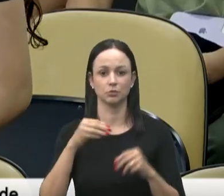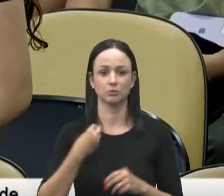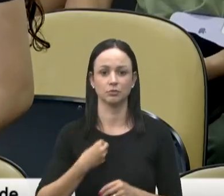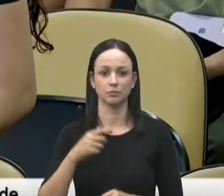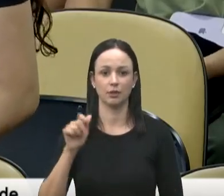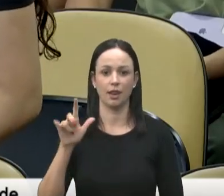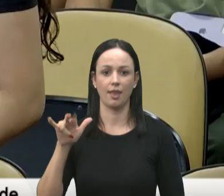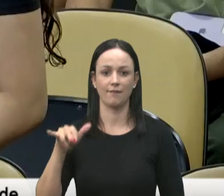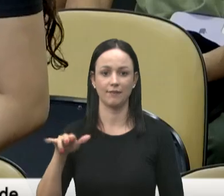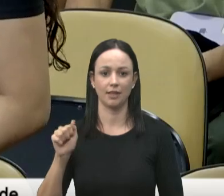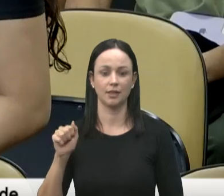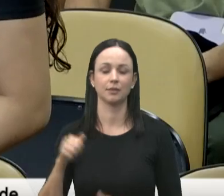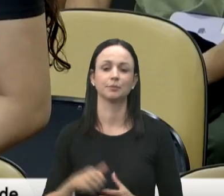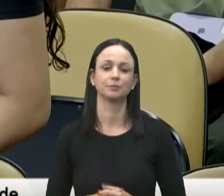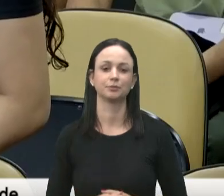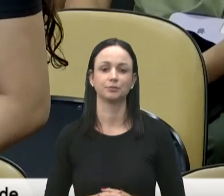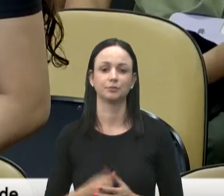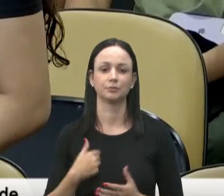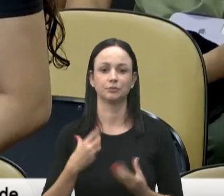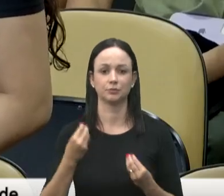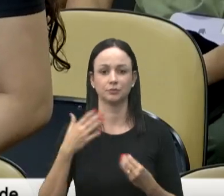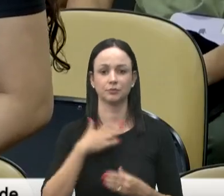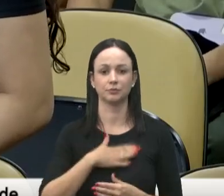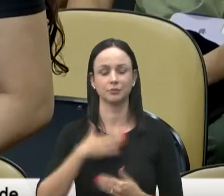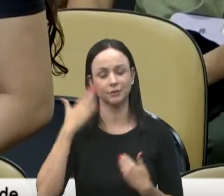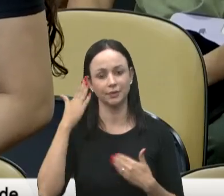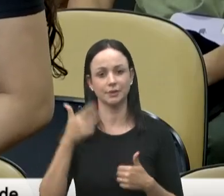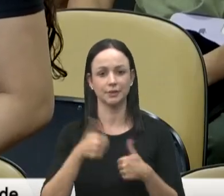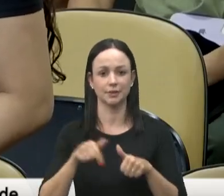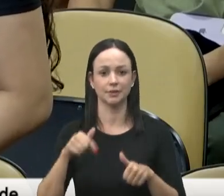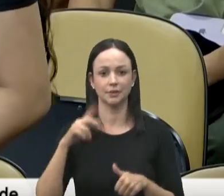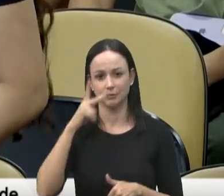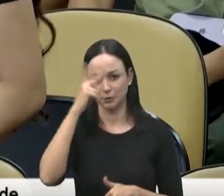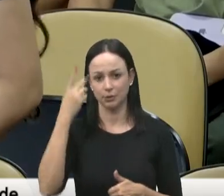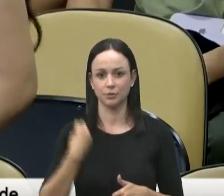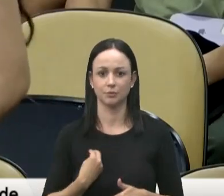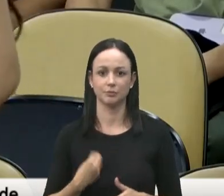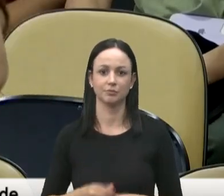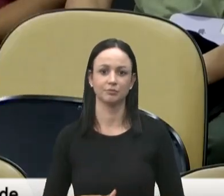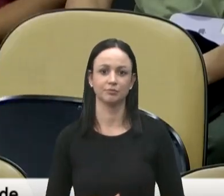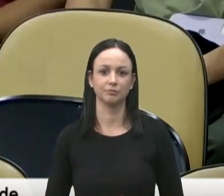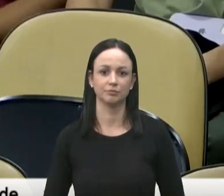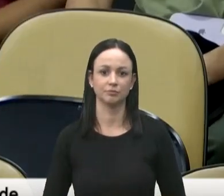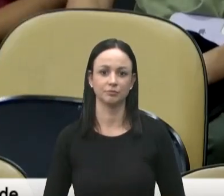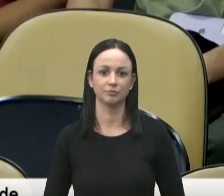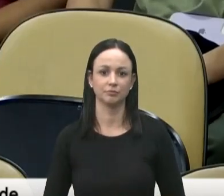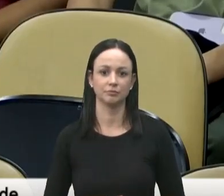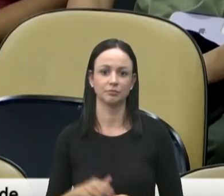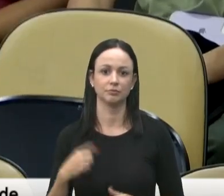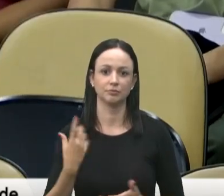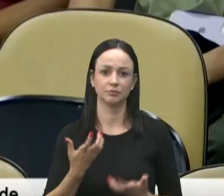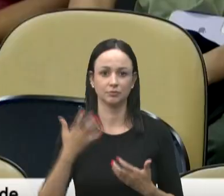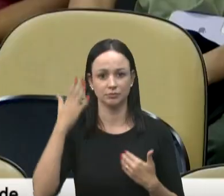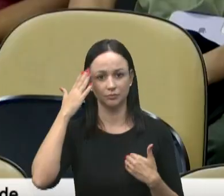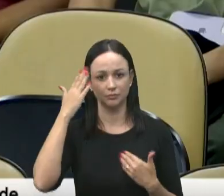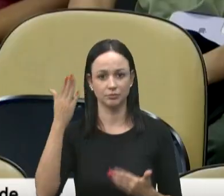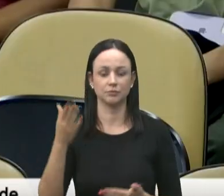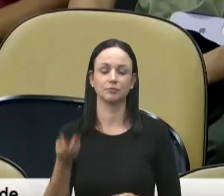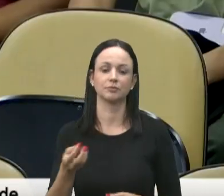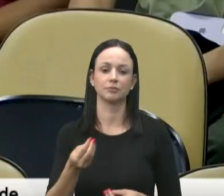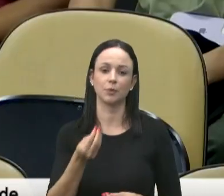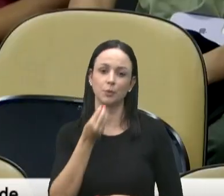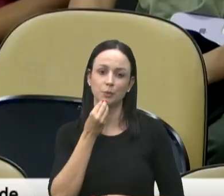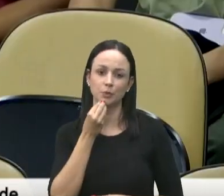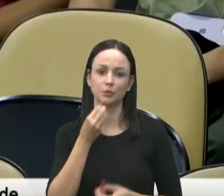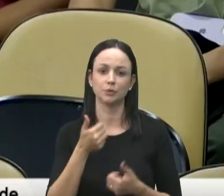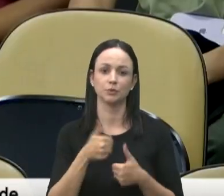Lavínia Eduarda e eu estou muito grata de estar aqui e agradecer a todos aqui presentes. E a gente queria agradecer pela oportunidade de